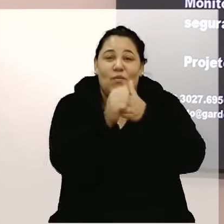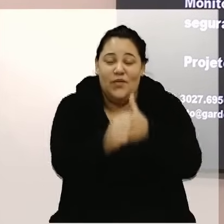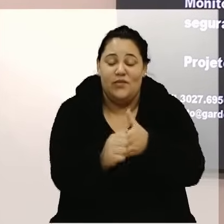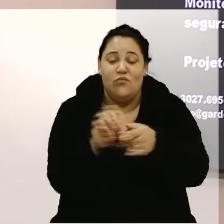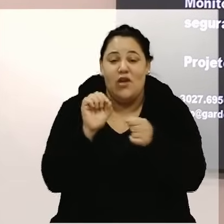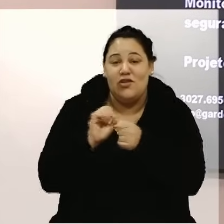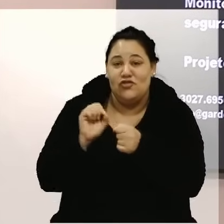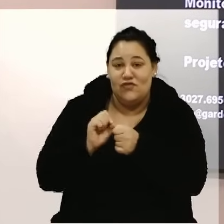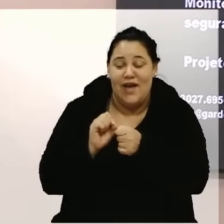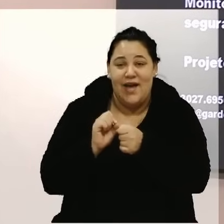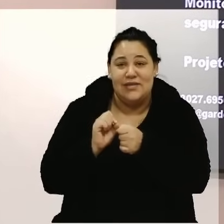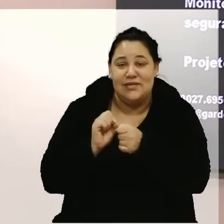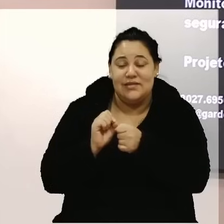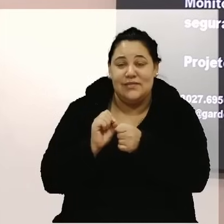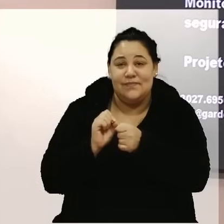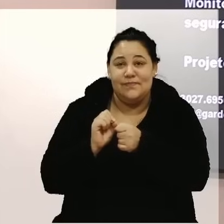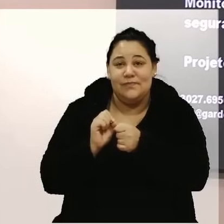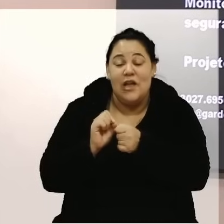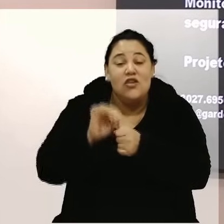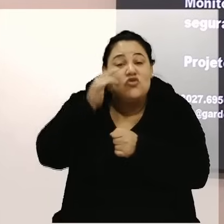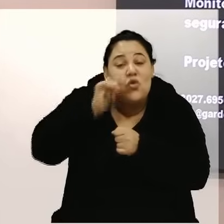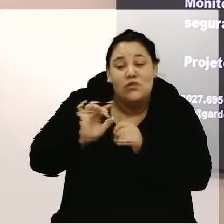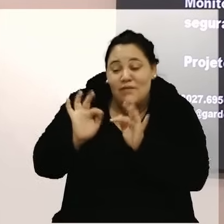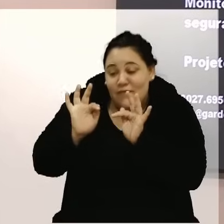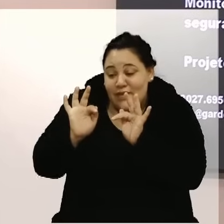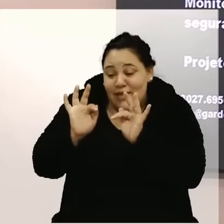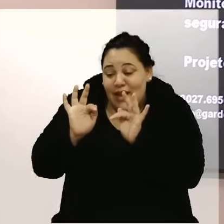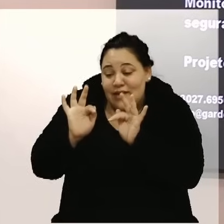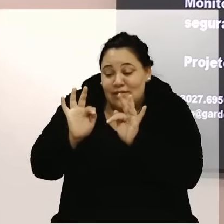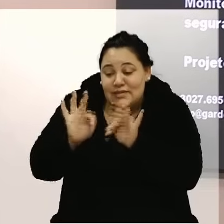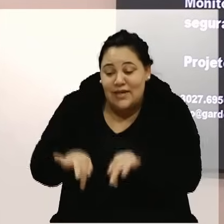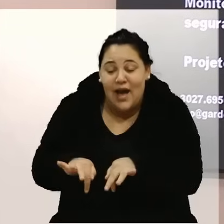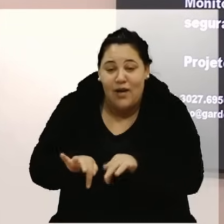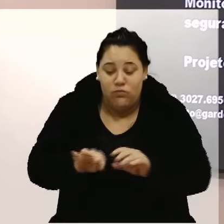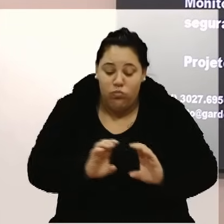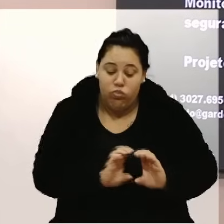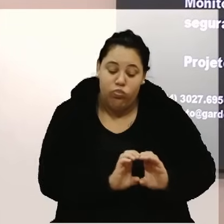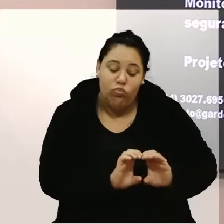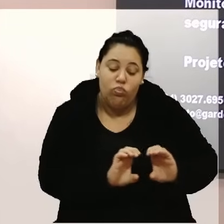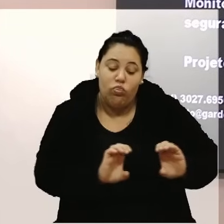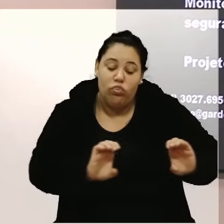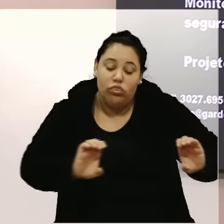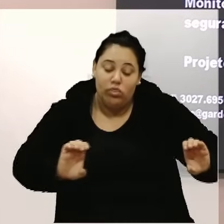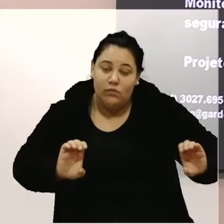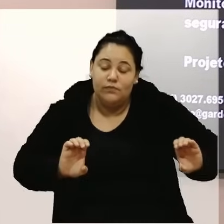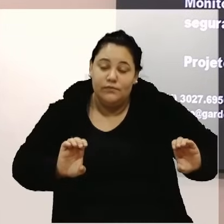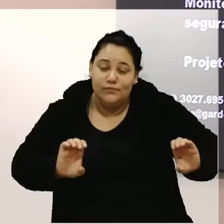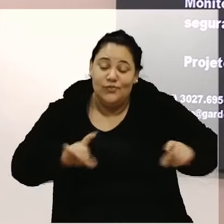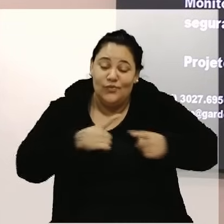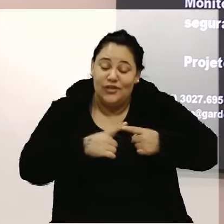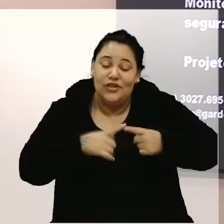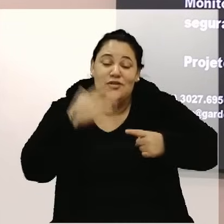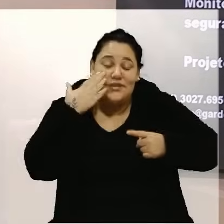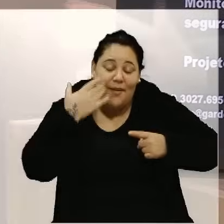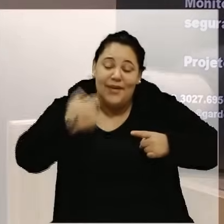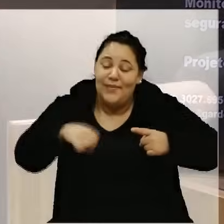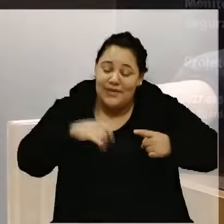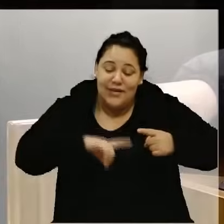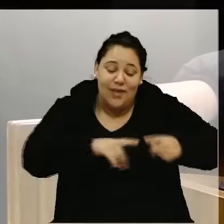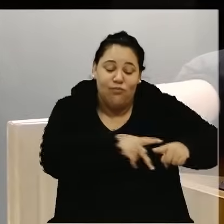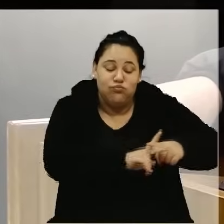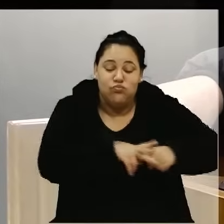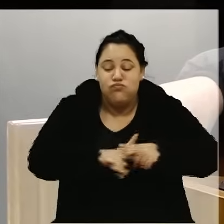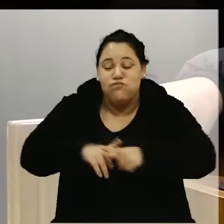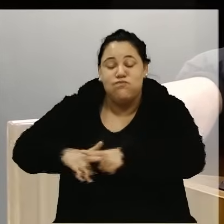ele até que a gente consiga finalizar a transposição da adutora, porque a gente sabe que hoje ela é essencial para a cidade. O Ângelo depois